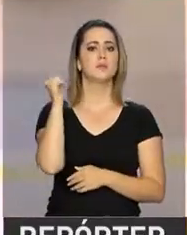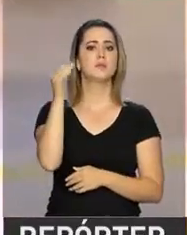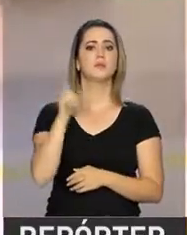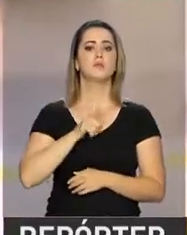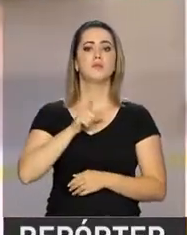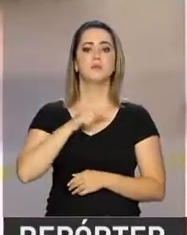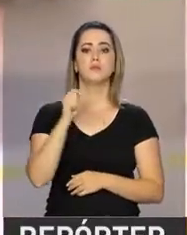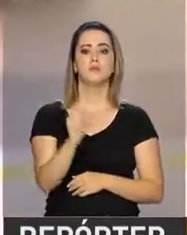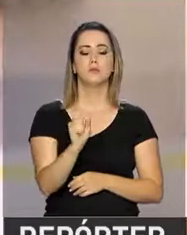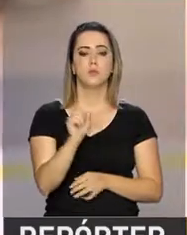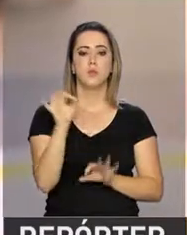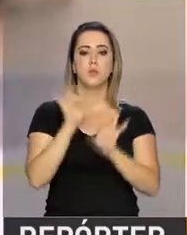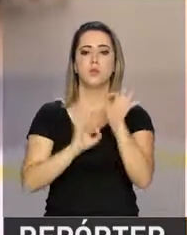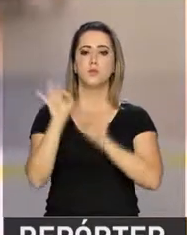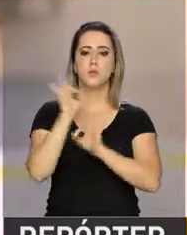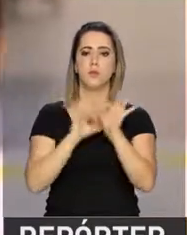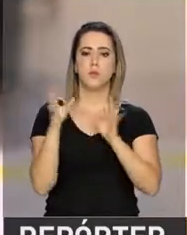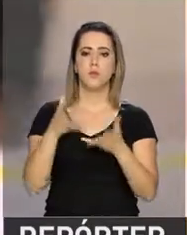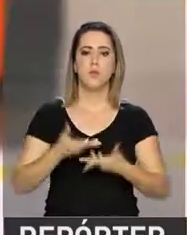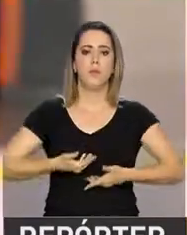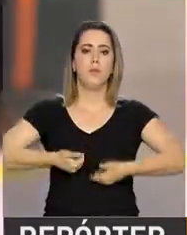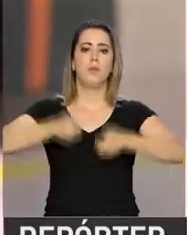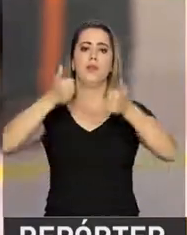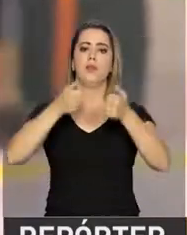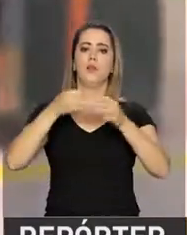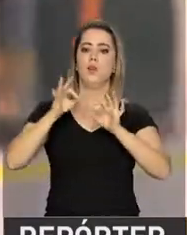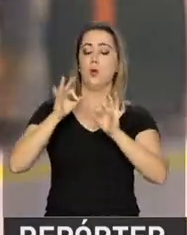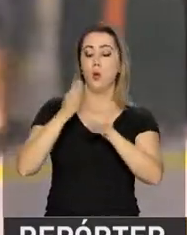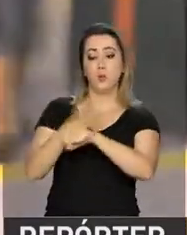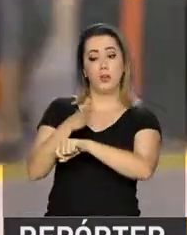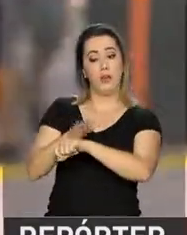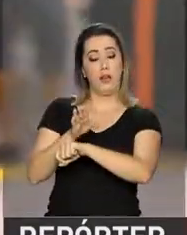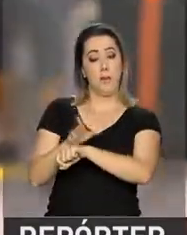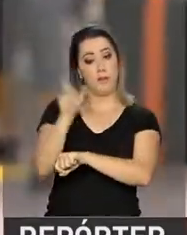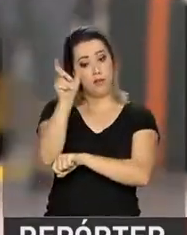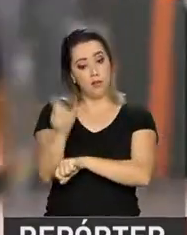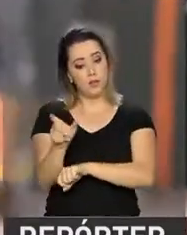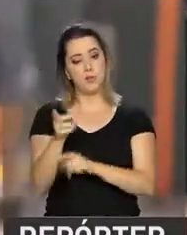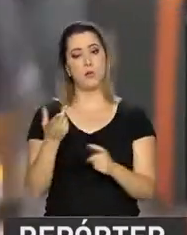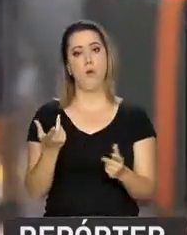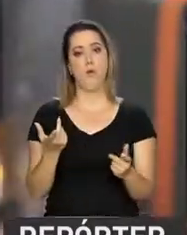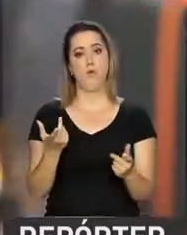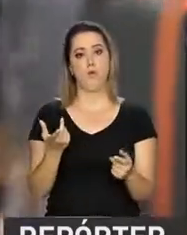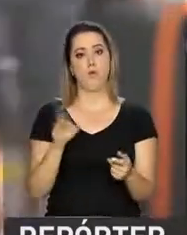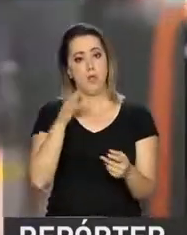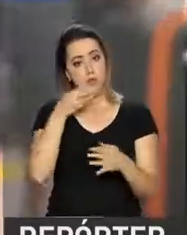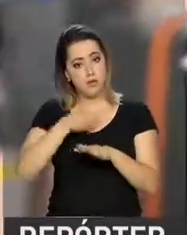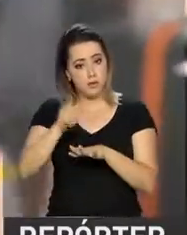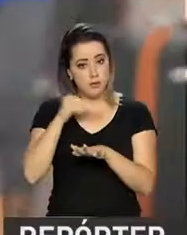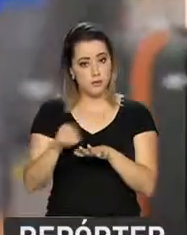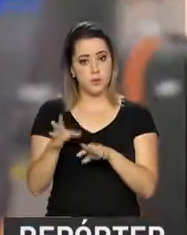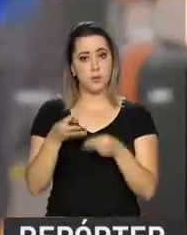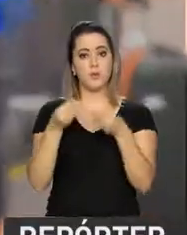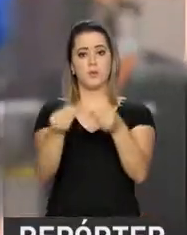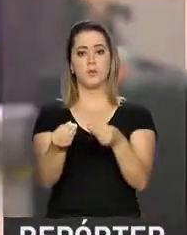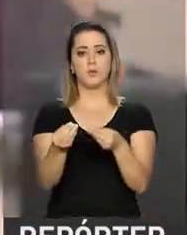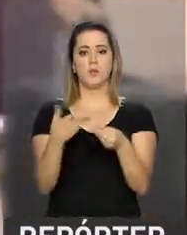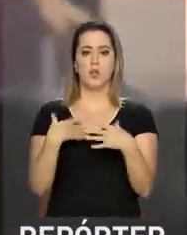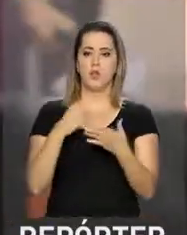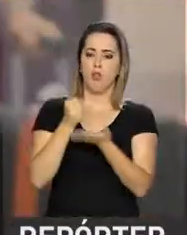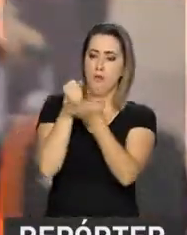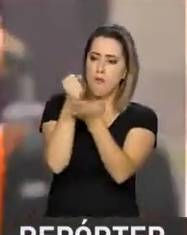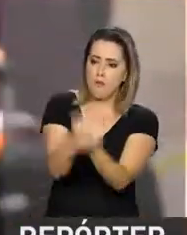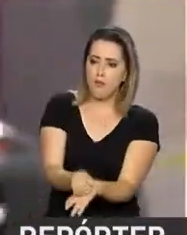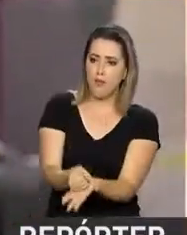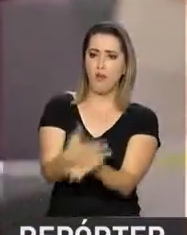houver uma preparação melhor do pessoal no atendimento, não é, nas informações, na disponibilidade